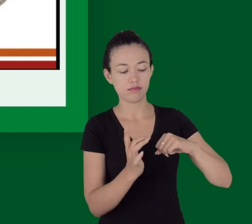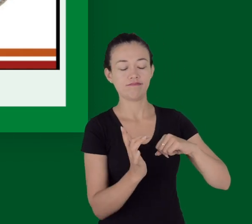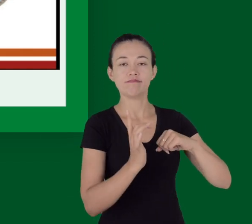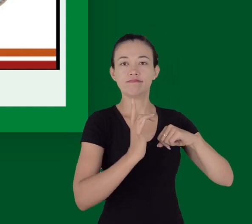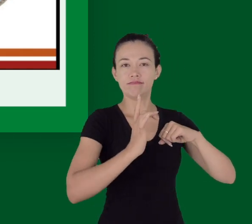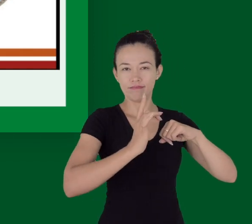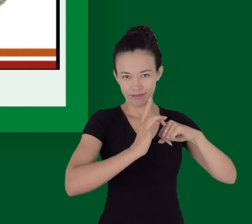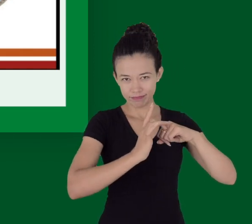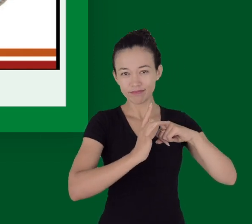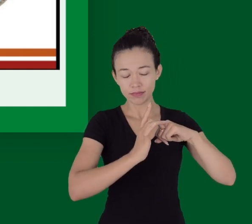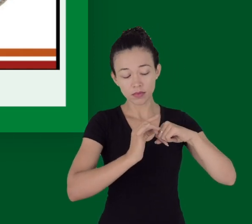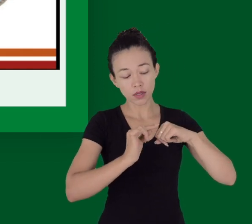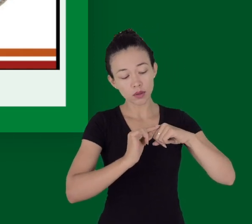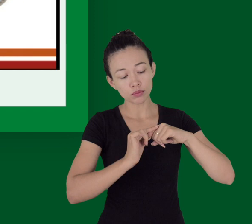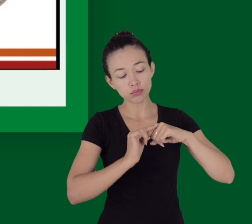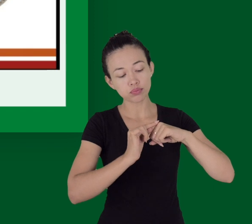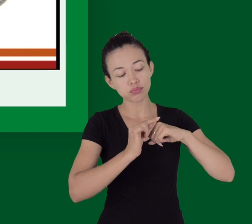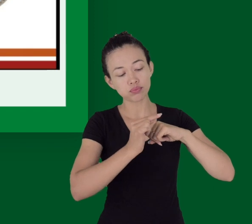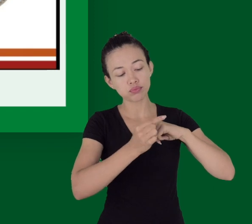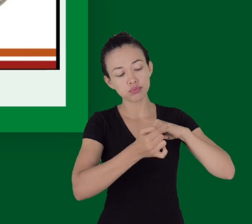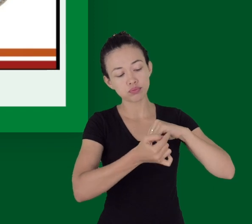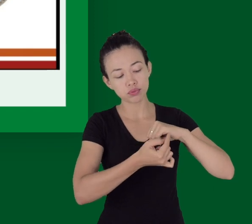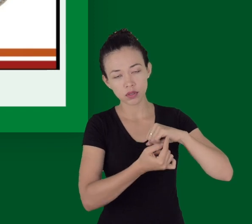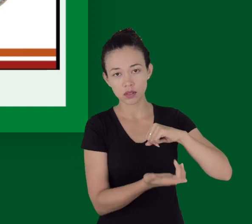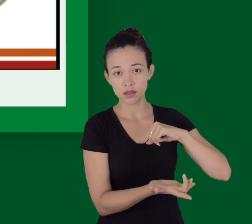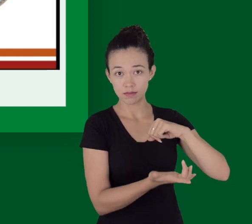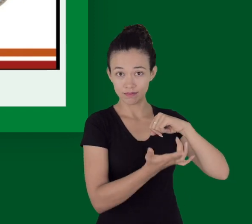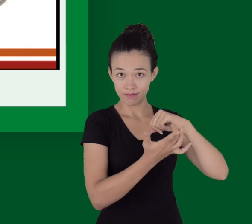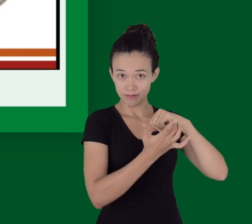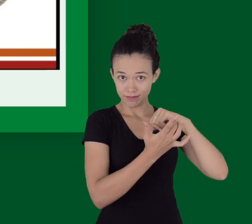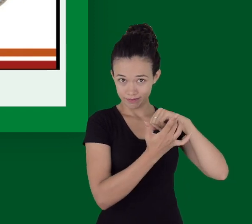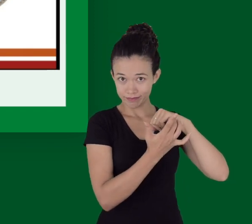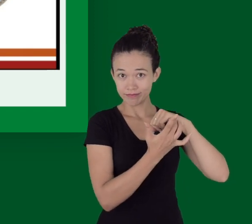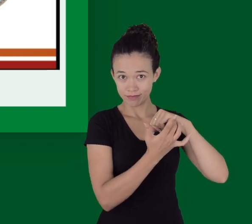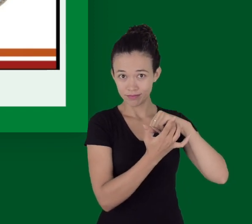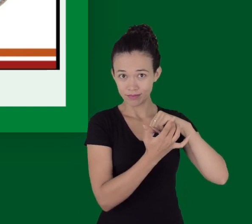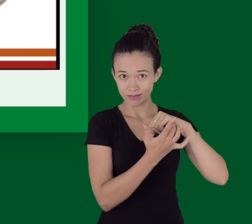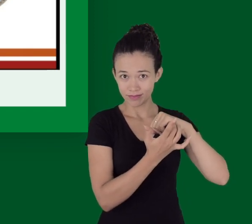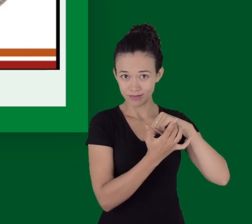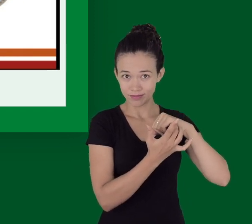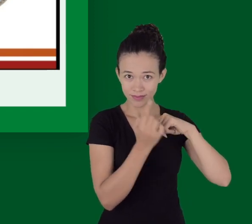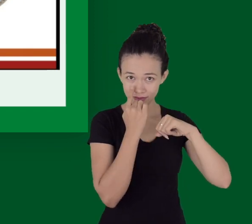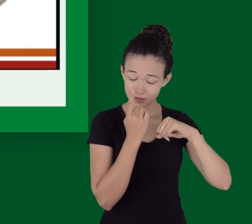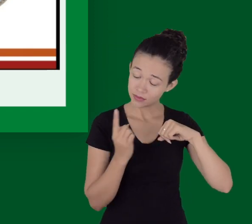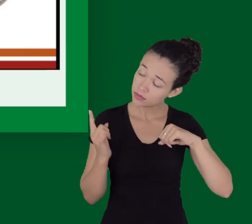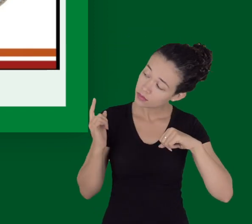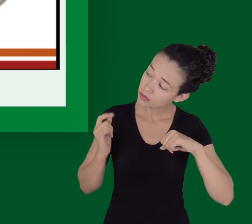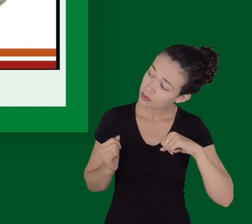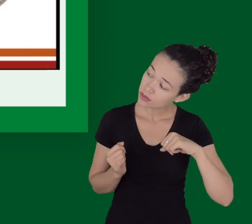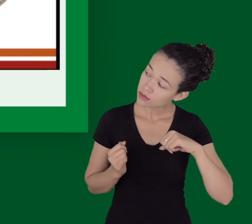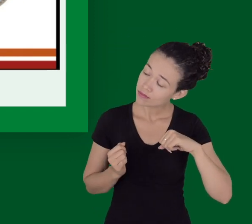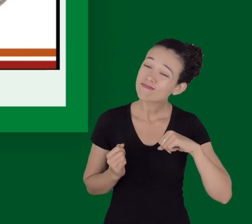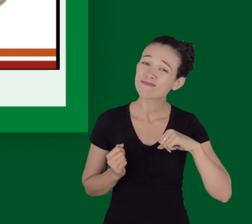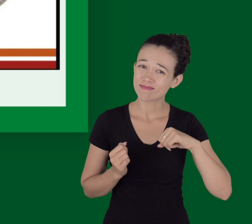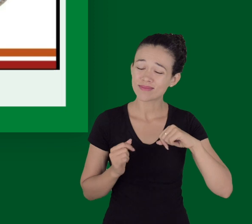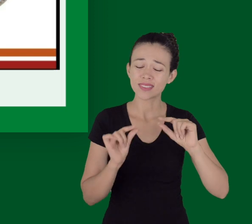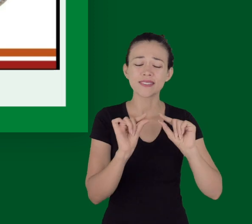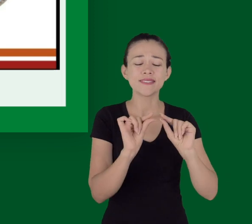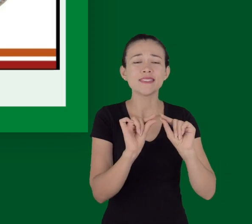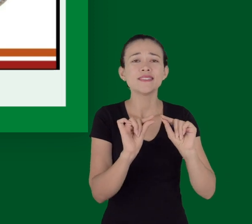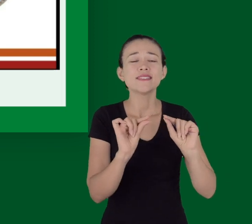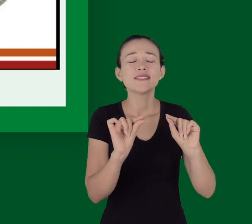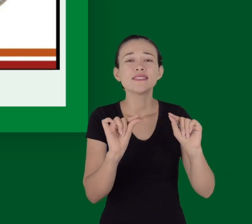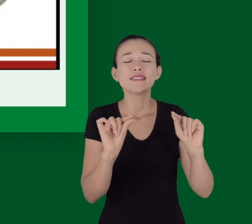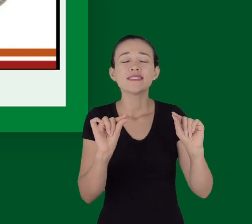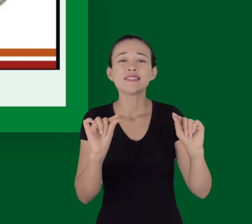para o terceiro ventrículo, através lá do forame de Mohr, né? Do terceiro ventrículo para o quarto ventrículo, através do arquiteto